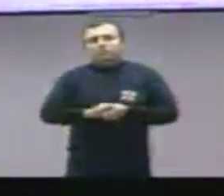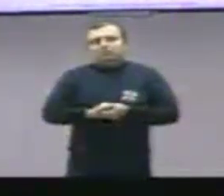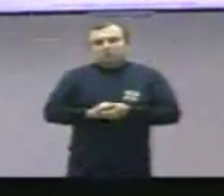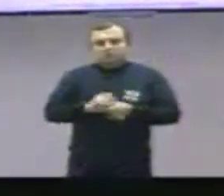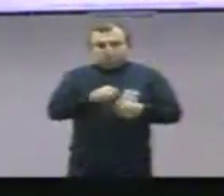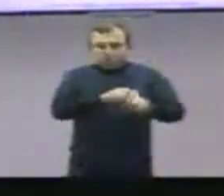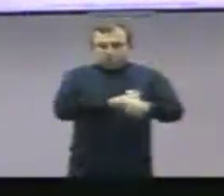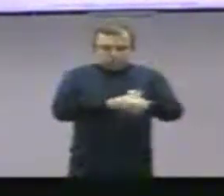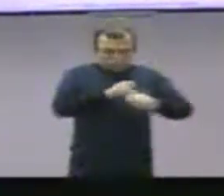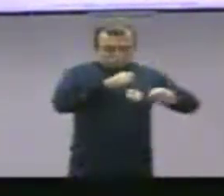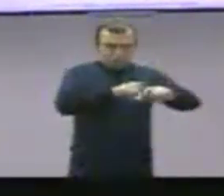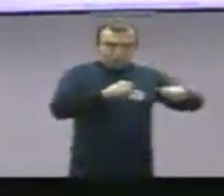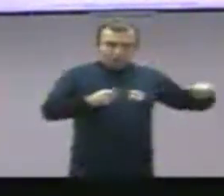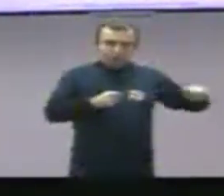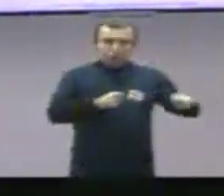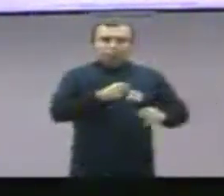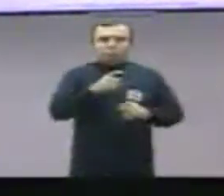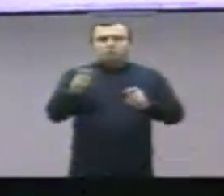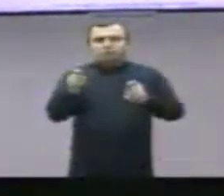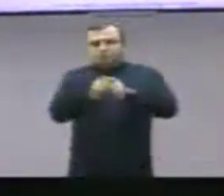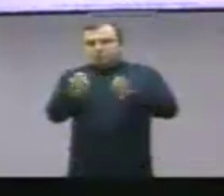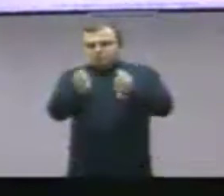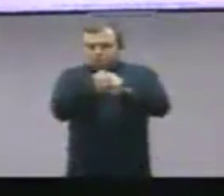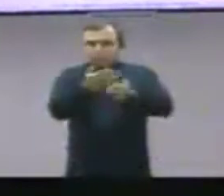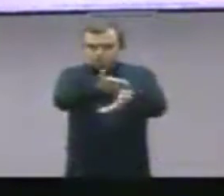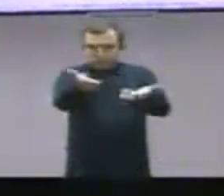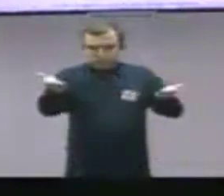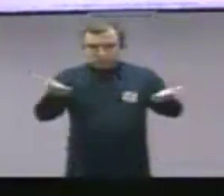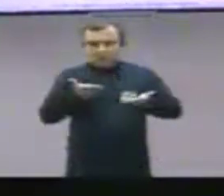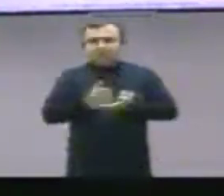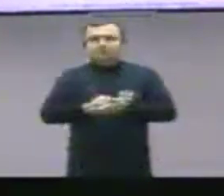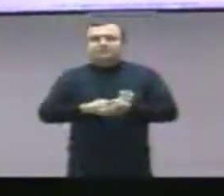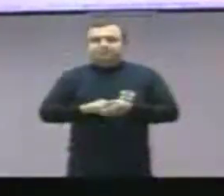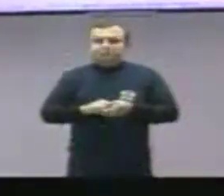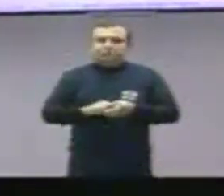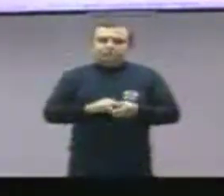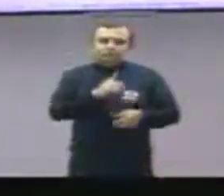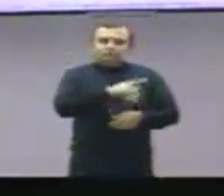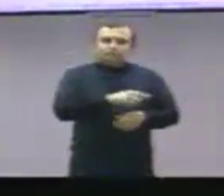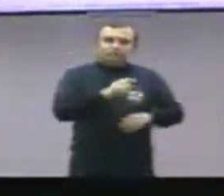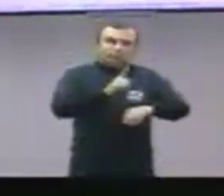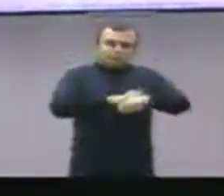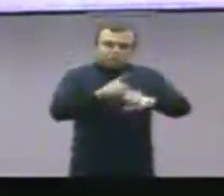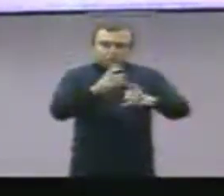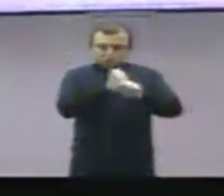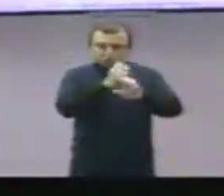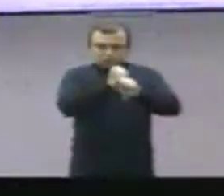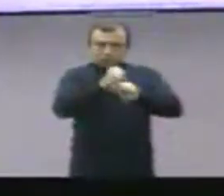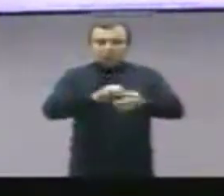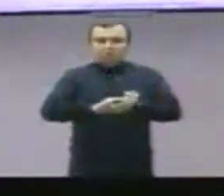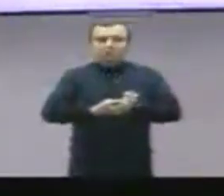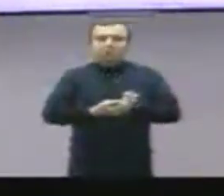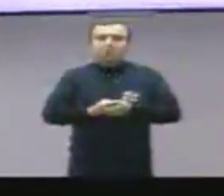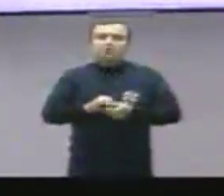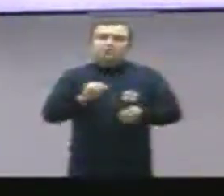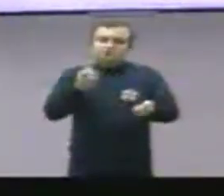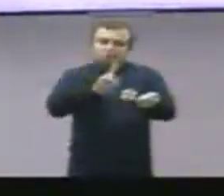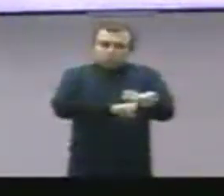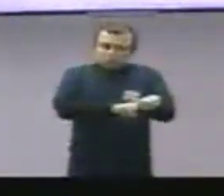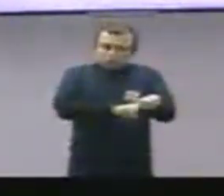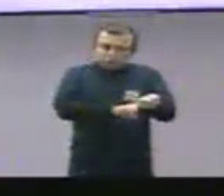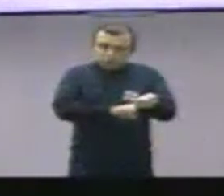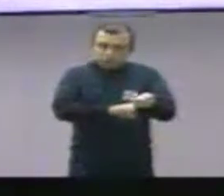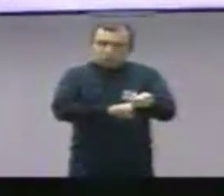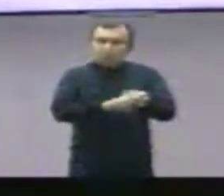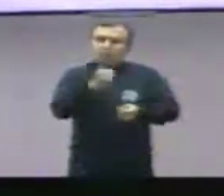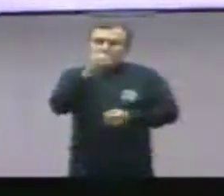já vou tirar o meu relógio aqui para poder fazer isso junto com vocês. Aí você vai colocar no cronômetro e vai marcar